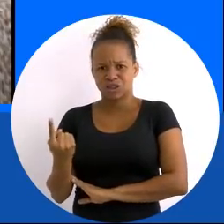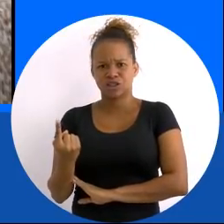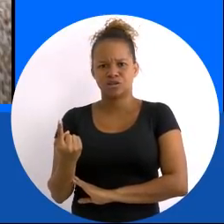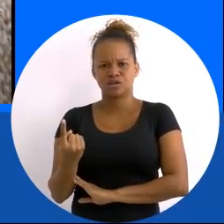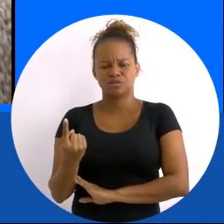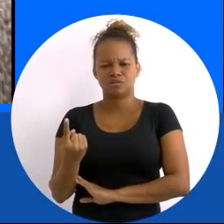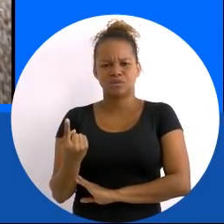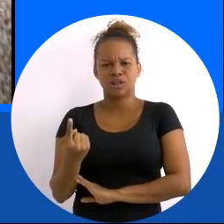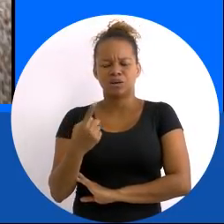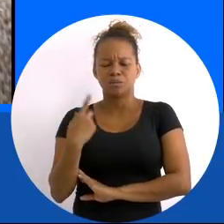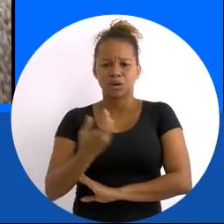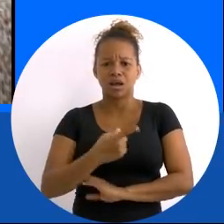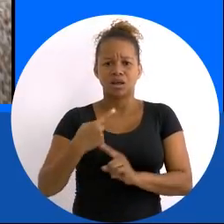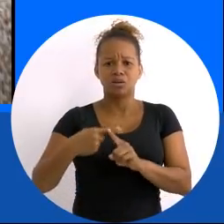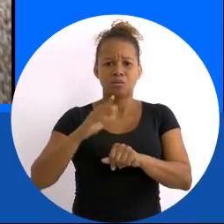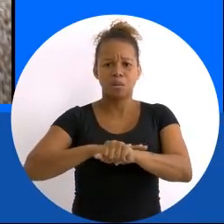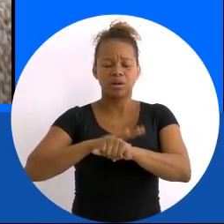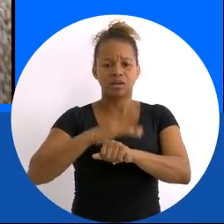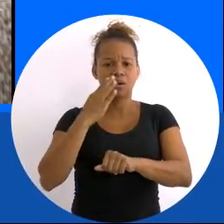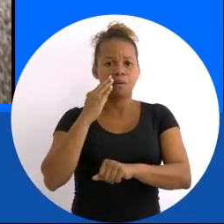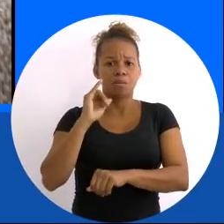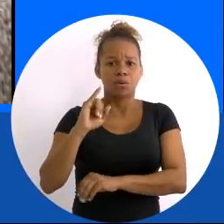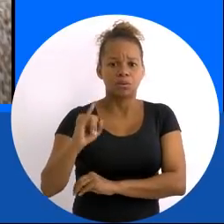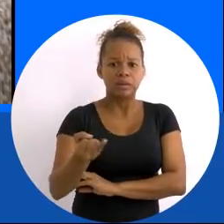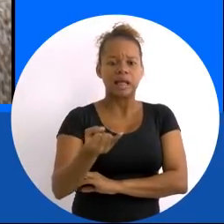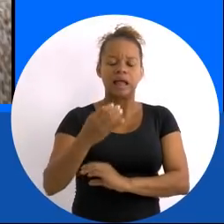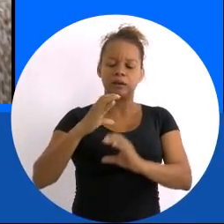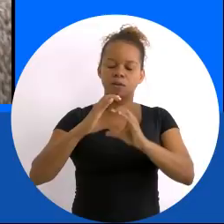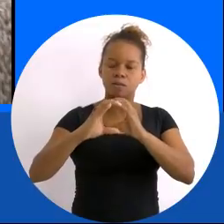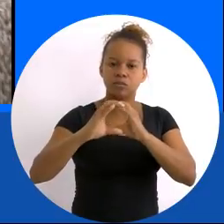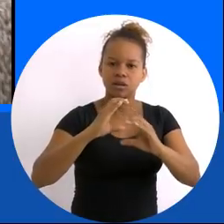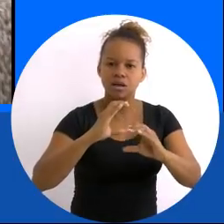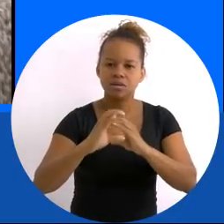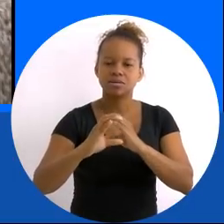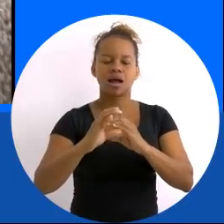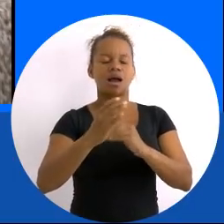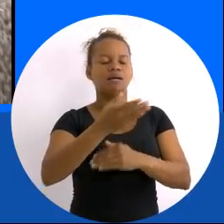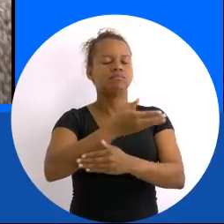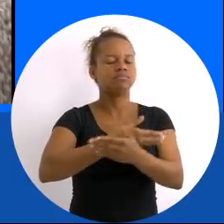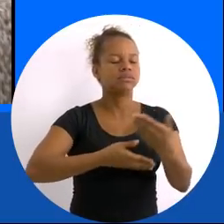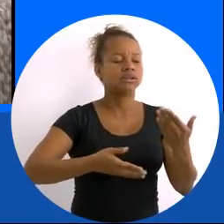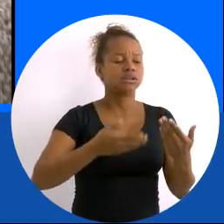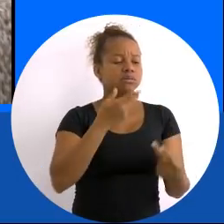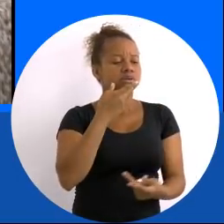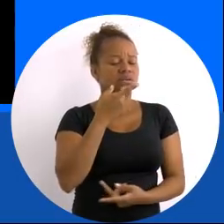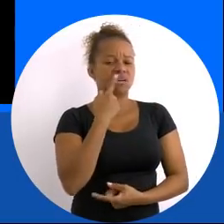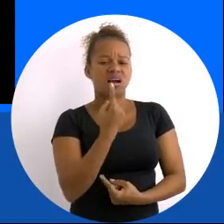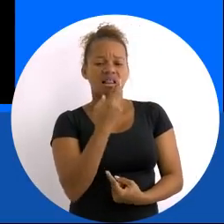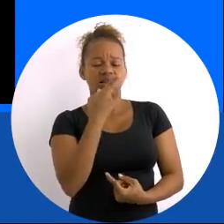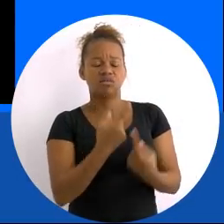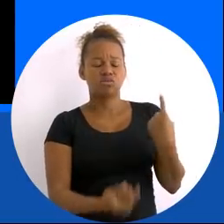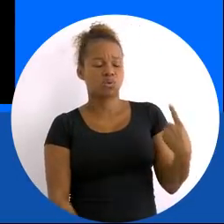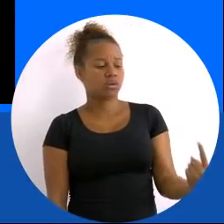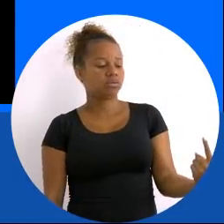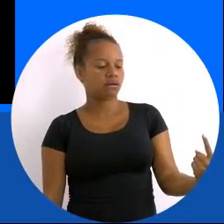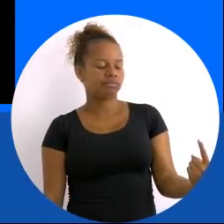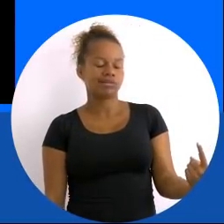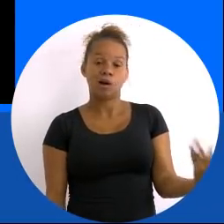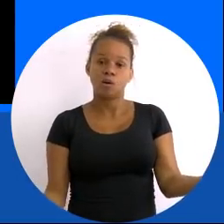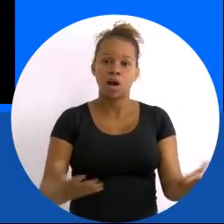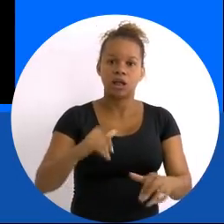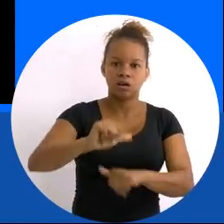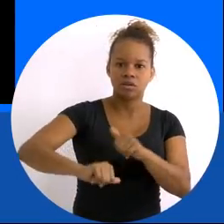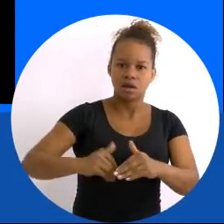porque no momento em que a gente tem toda a oportunidade de comunicação, as pessoas queixam muito de solidão. Com as